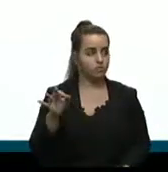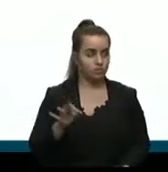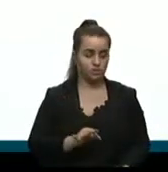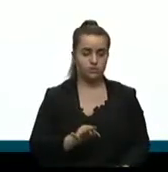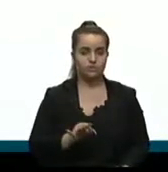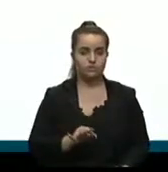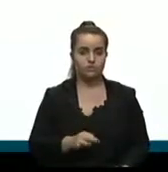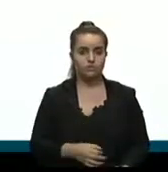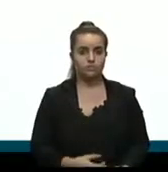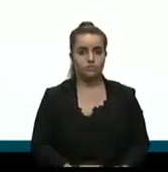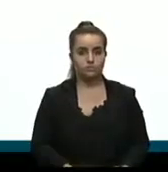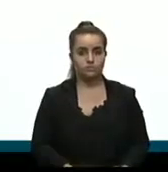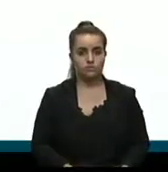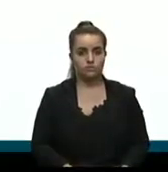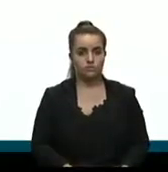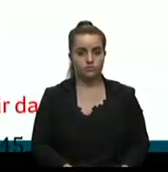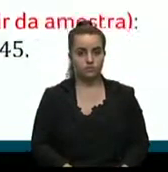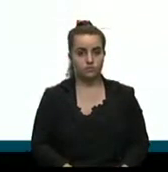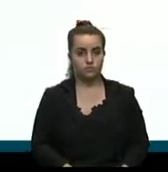2%.